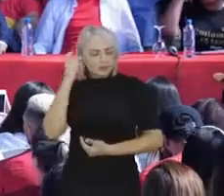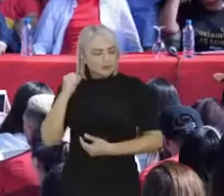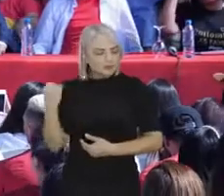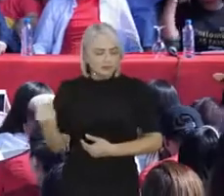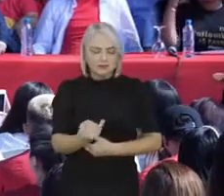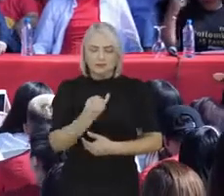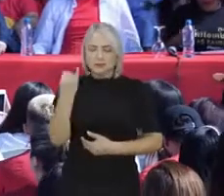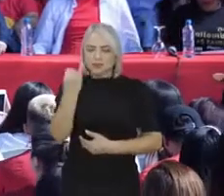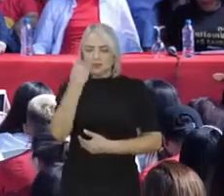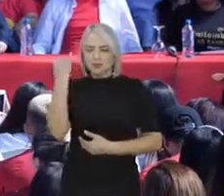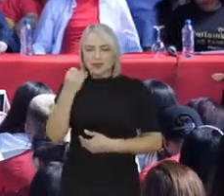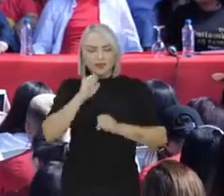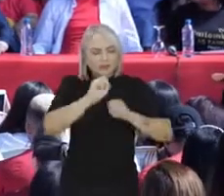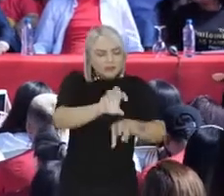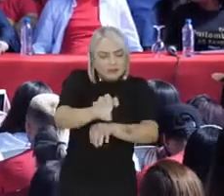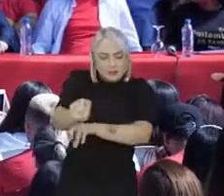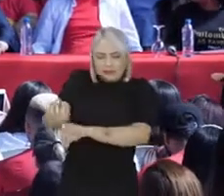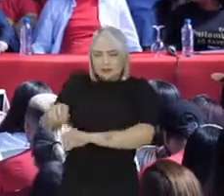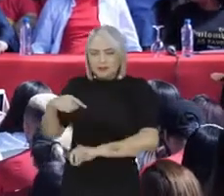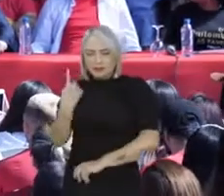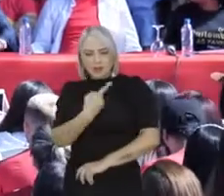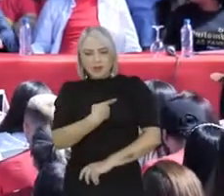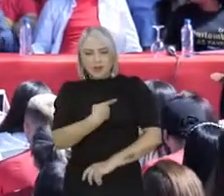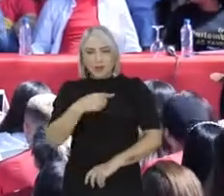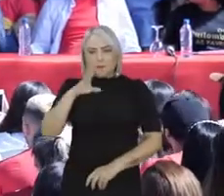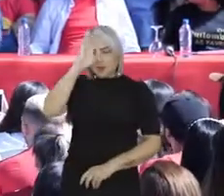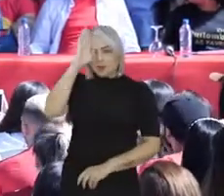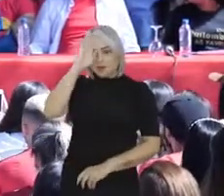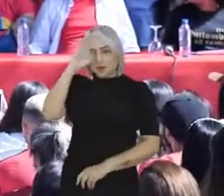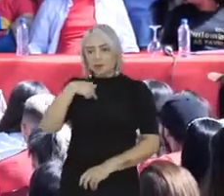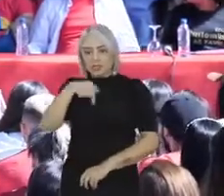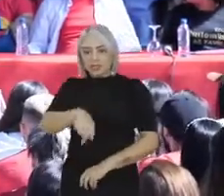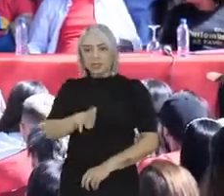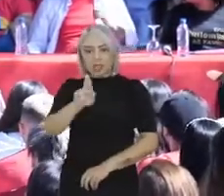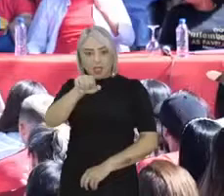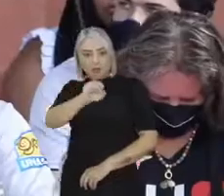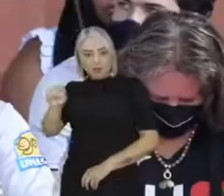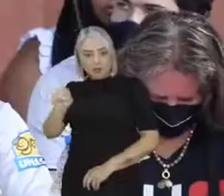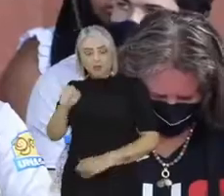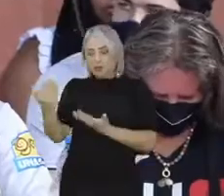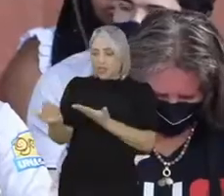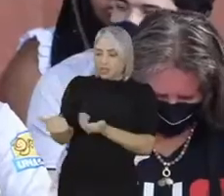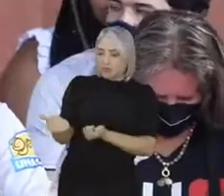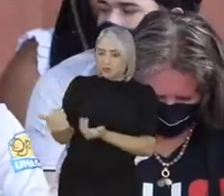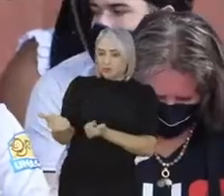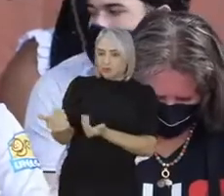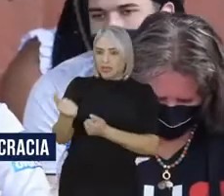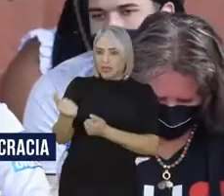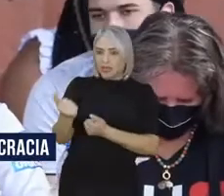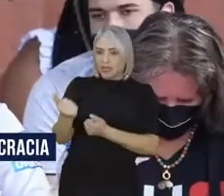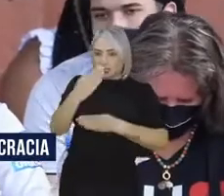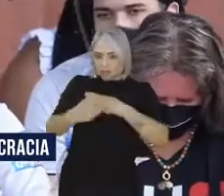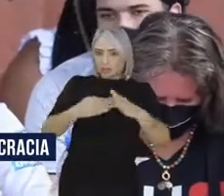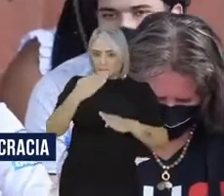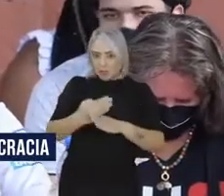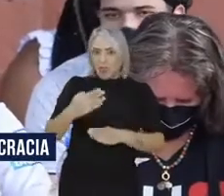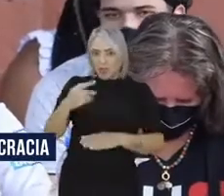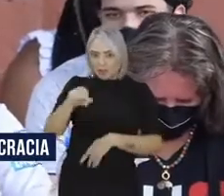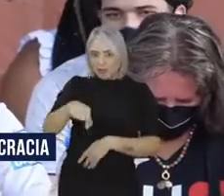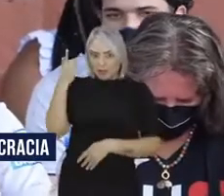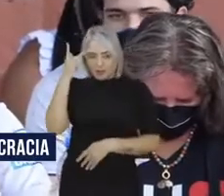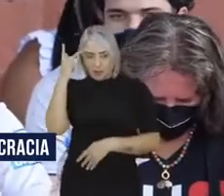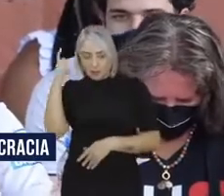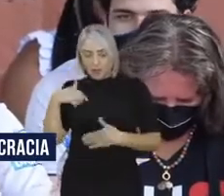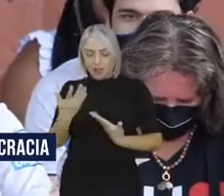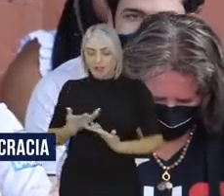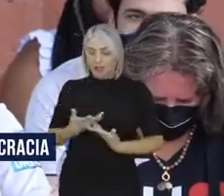muito para a gente, principalmente a gente está aqui na Unas, a juventude de Heliópolis toda, a gente quer agradecer por todas essas palavras, estou muito